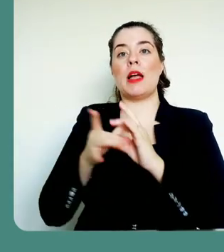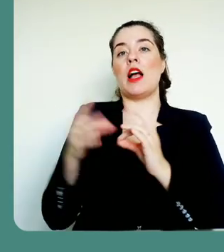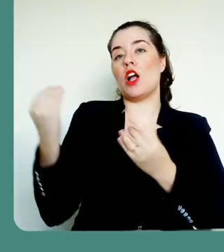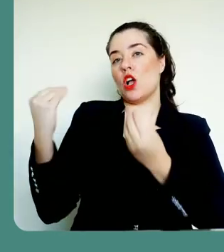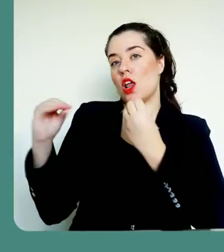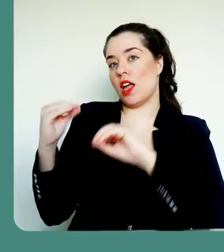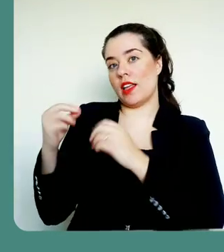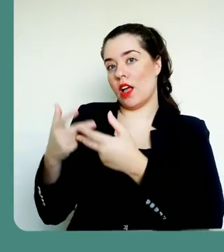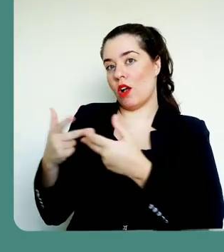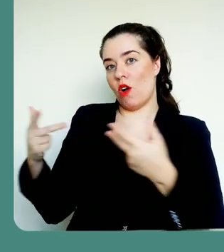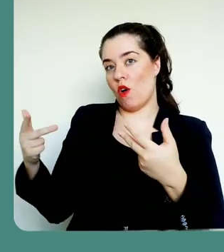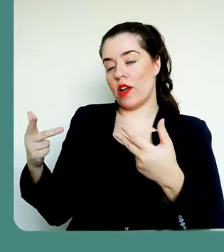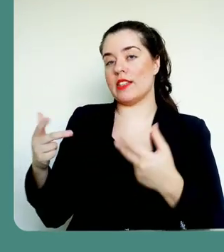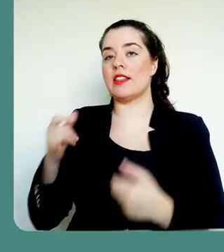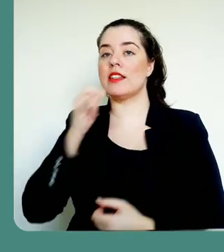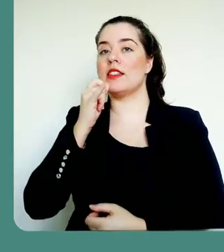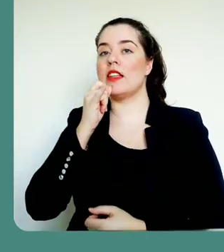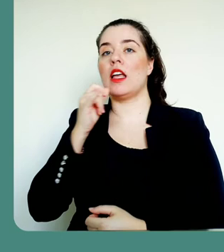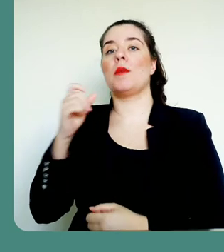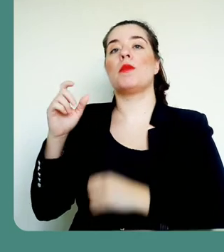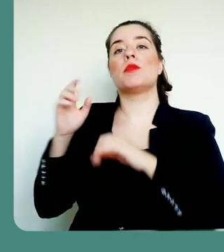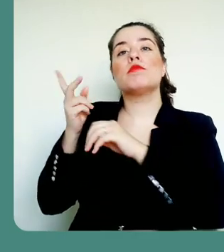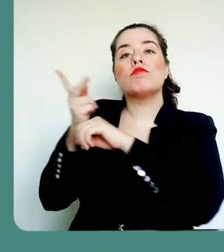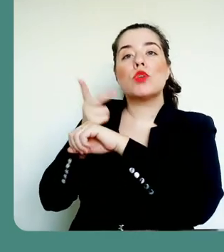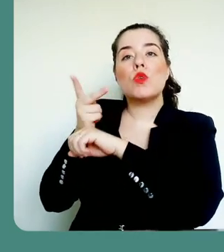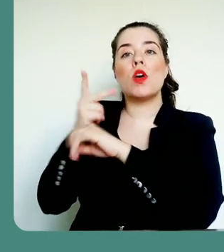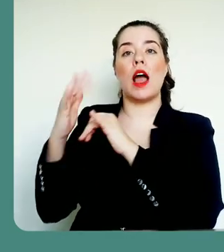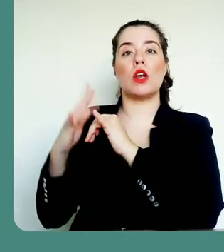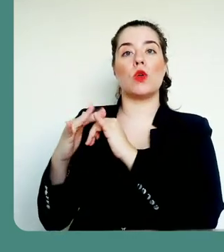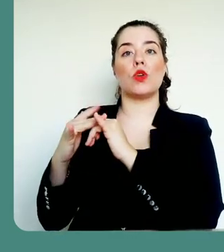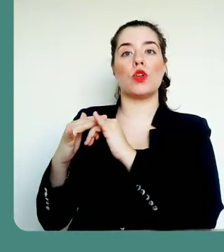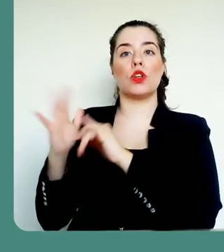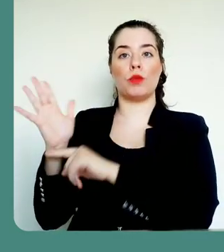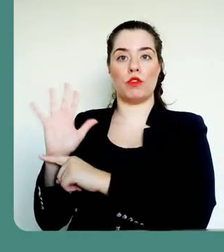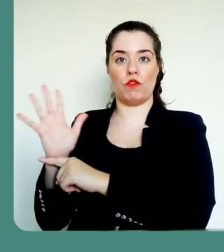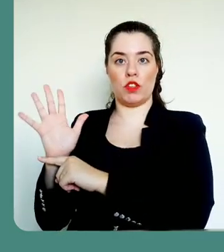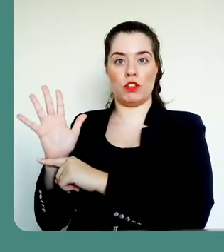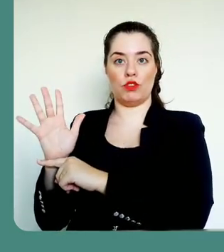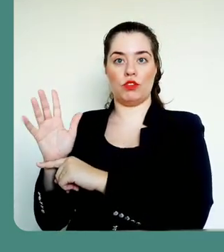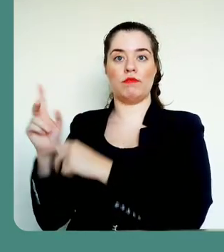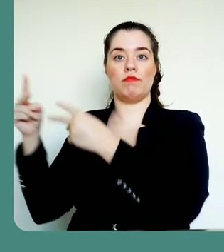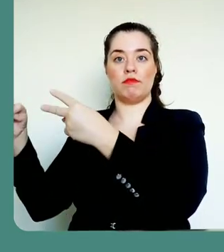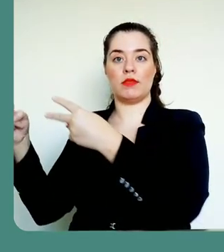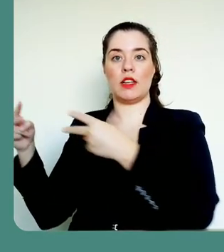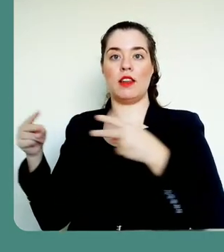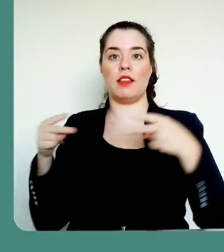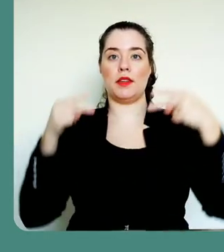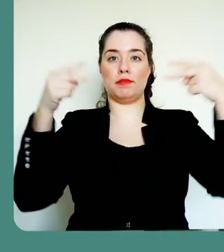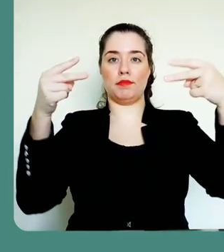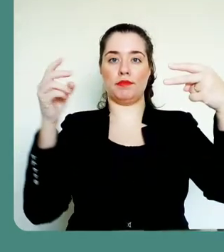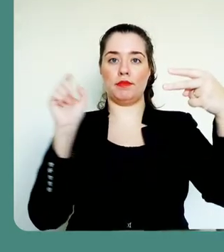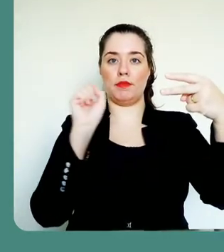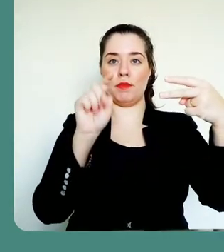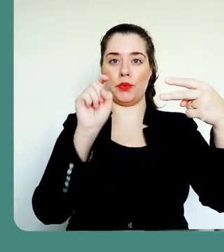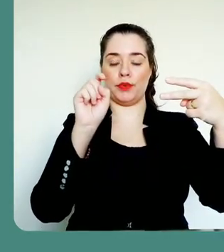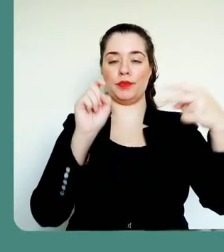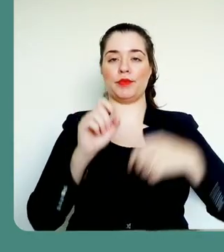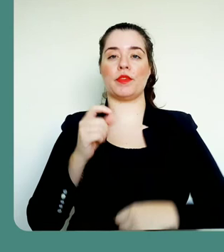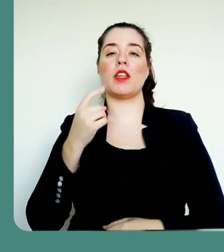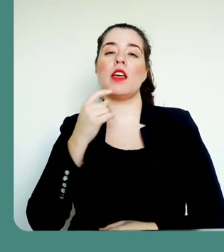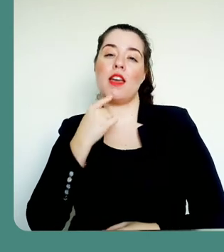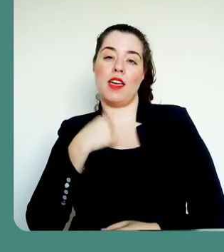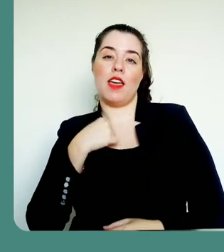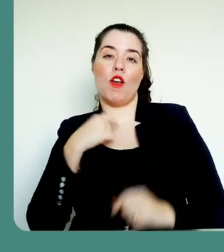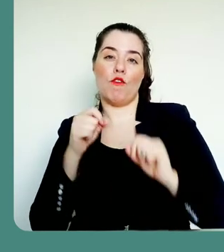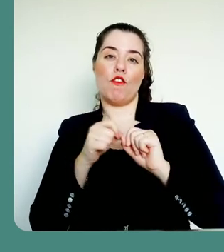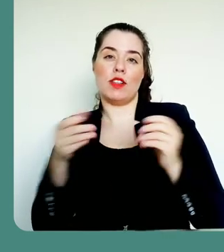atividades interativas neste vídeo. Então, você deve localizar o vídeo no YouTube, por exemplo, e indicar aqui o link. Eu vou fazer